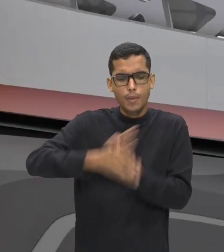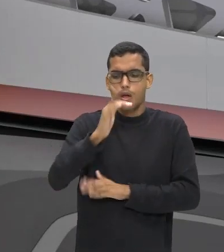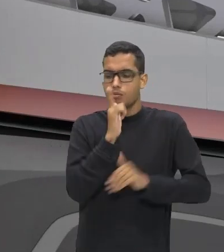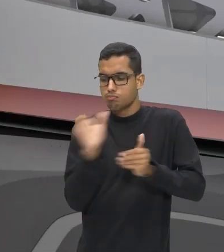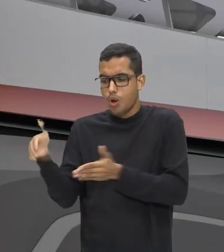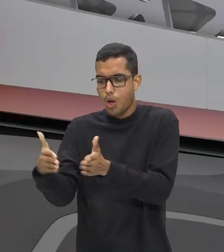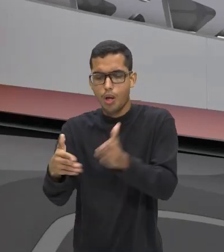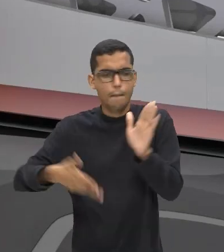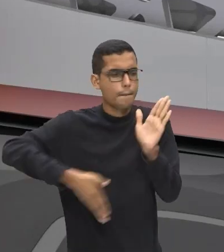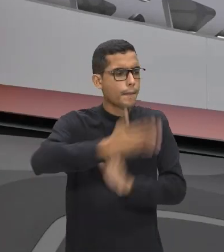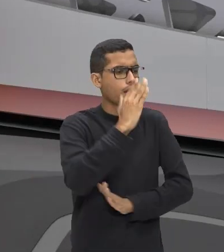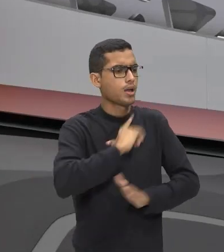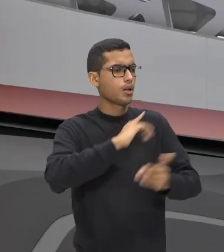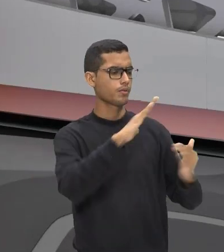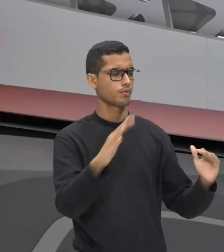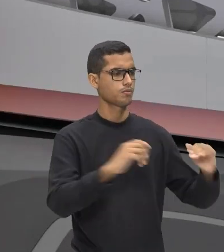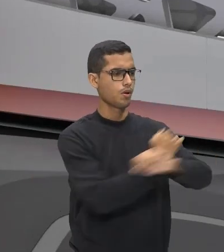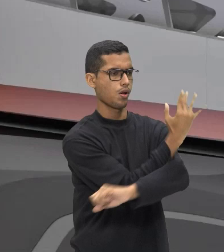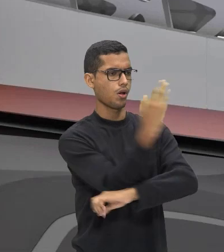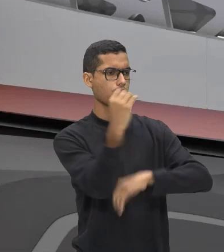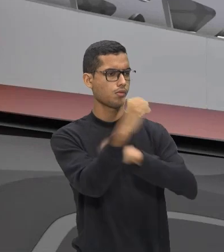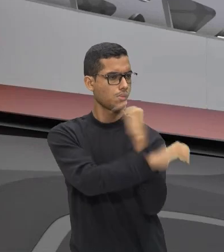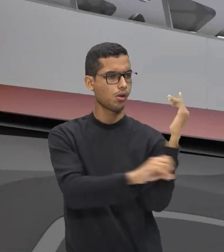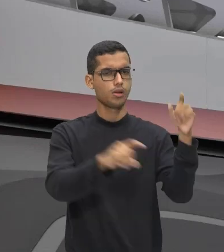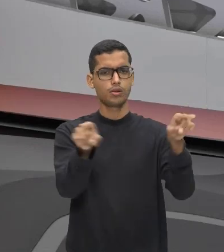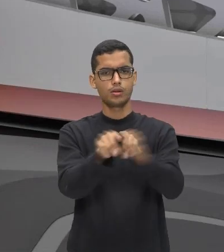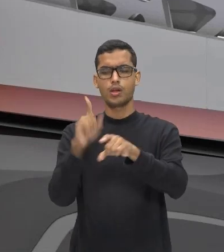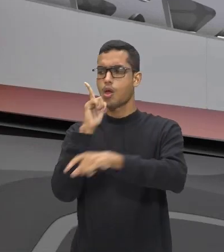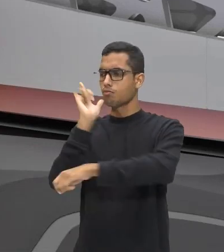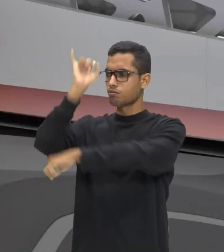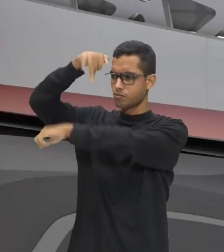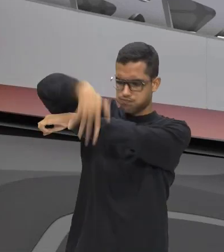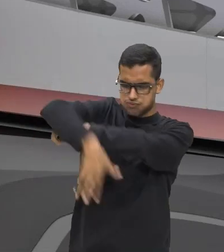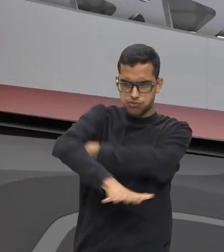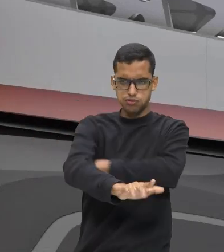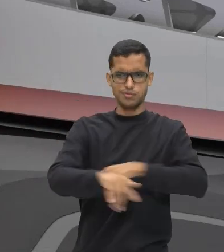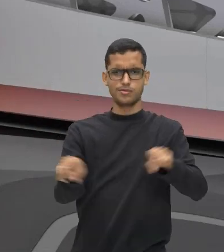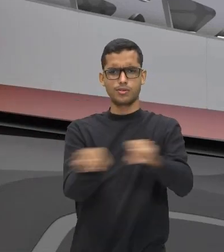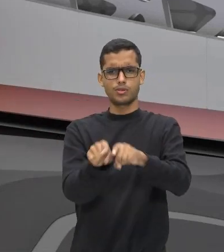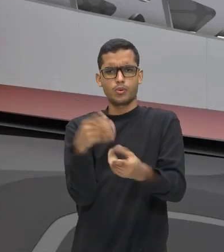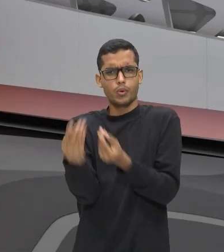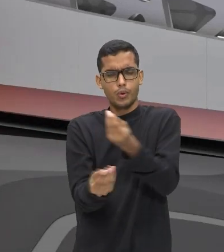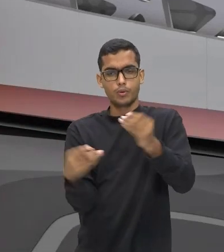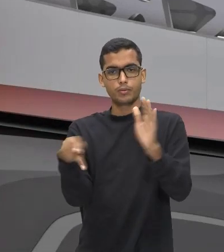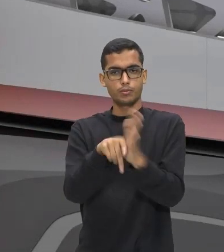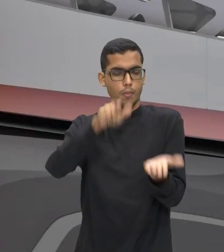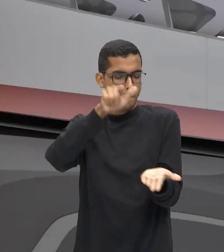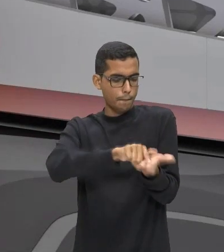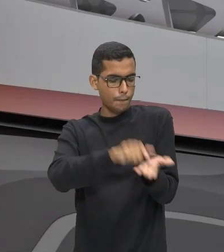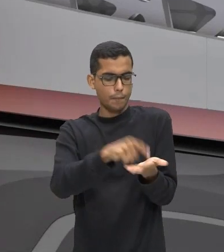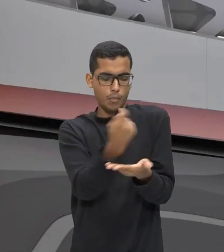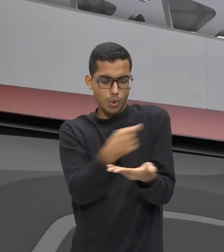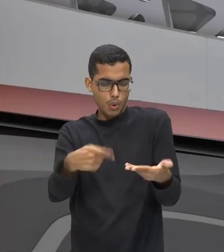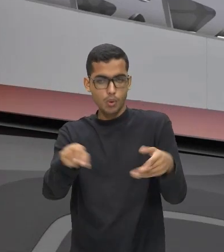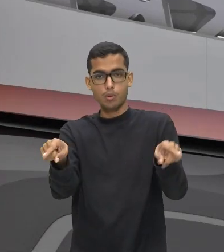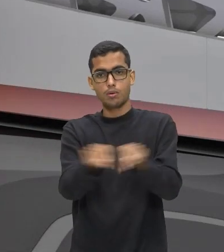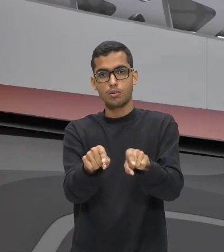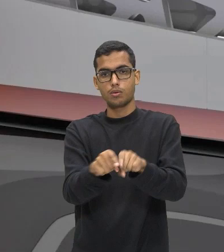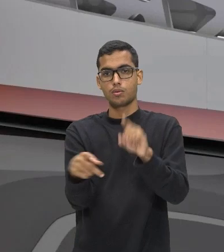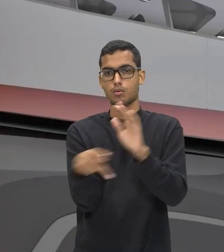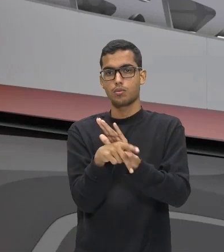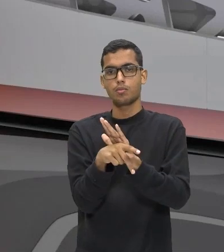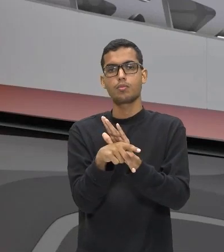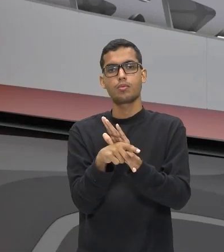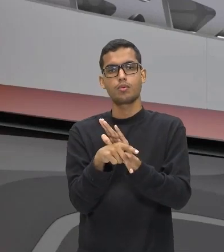uma floresta até chegar a uma cachoeira. Então, ele colocava essas anotações num papel, até mesmo num couro de animais,